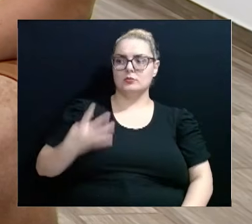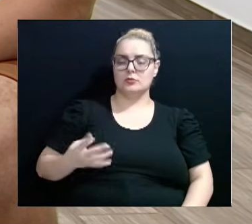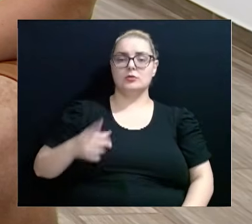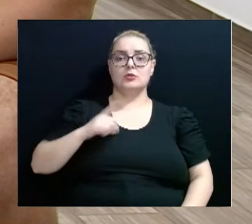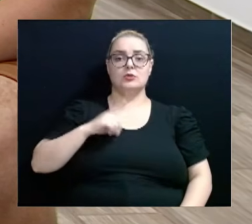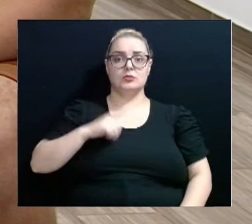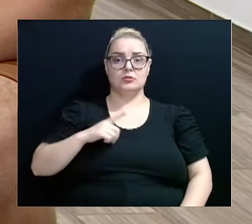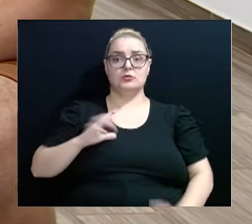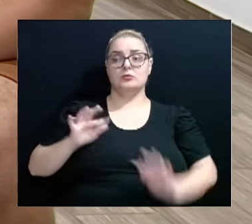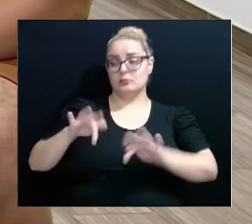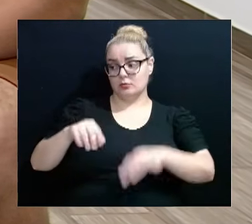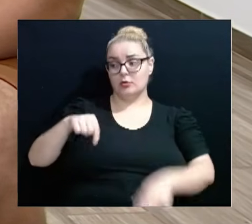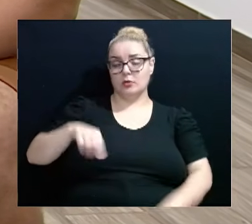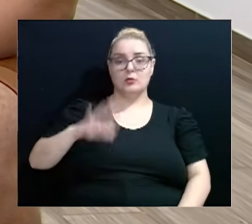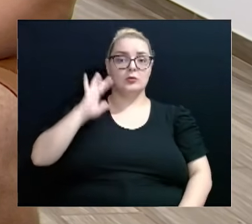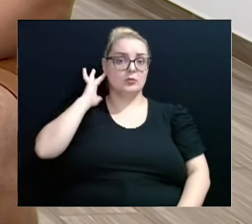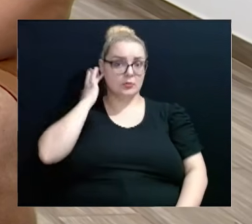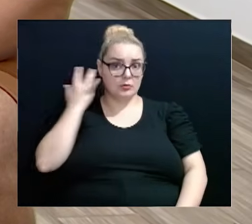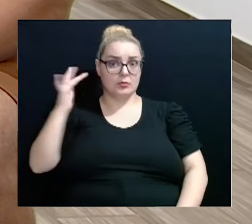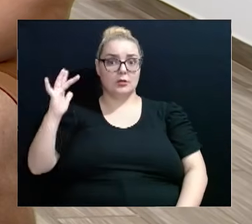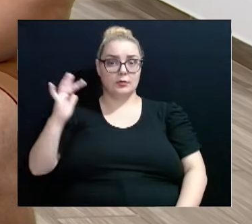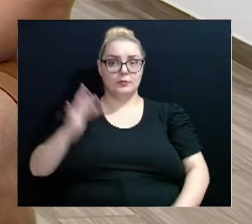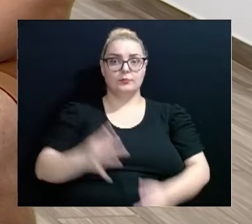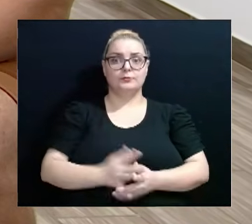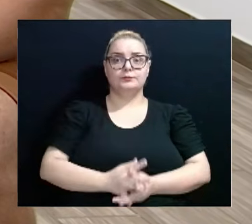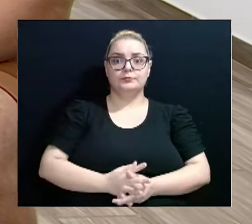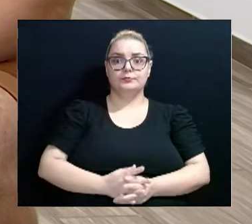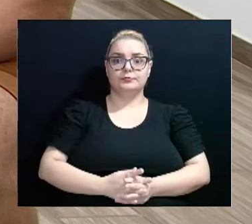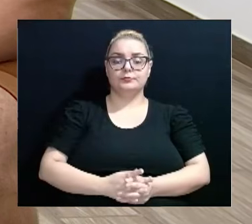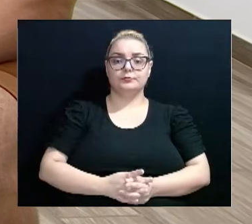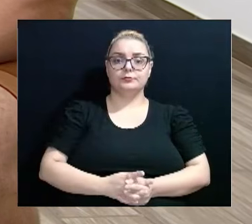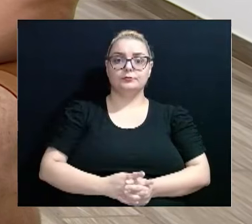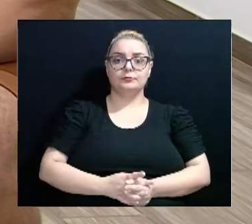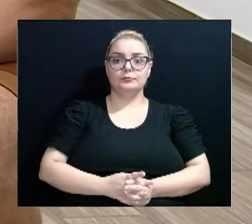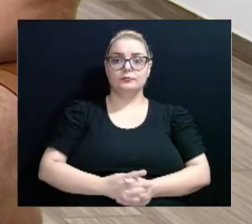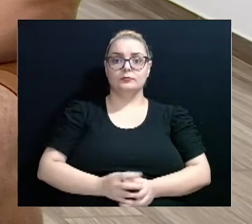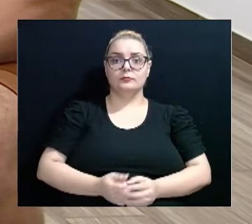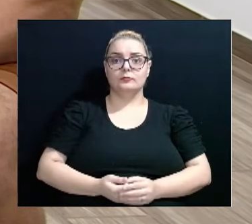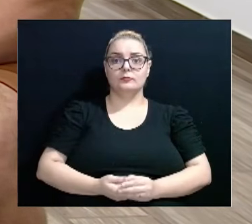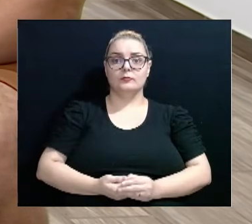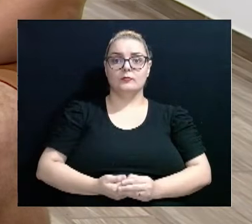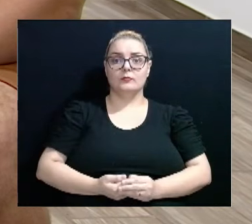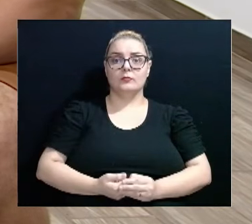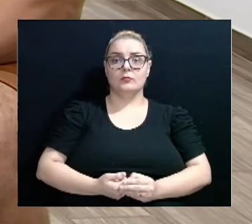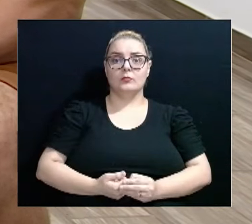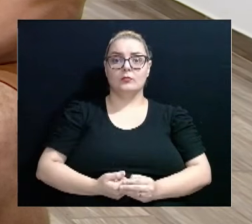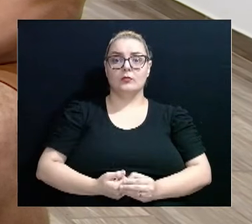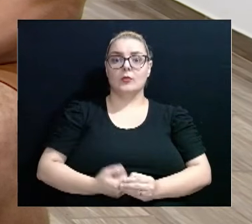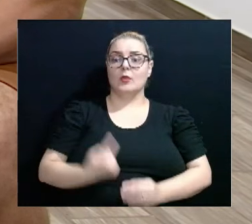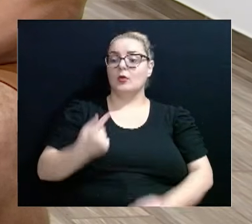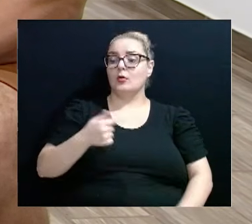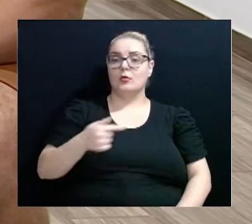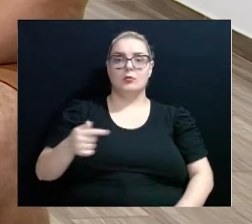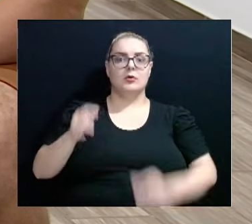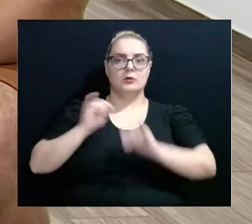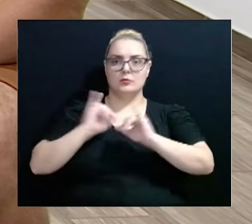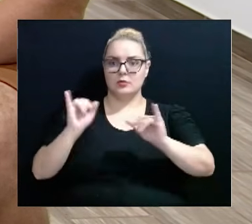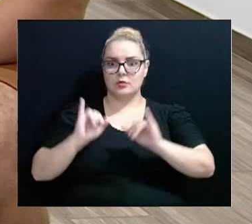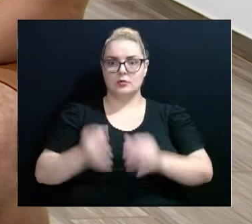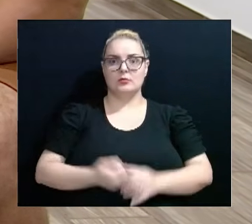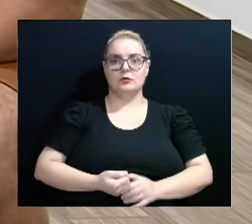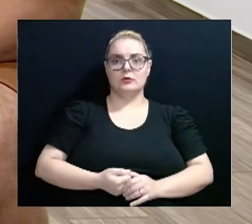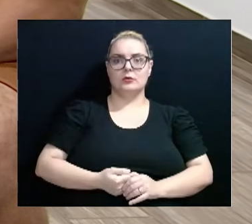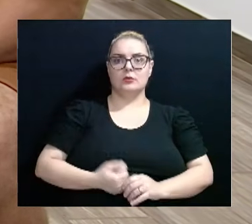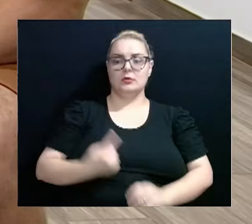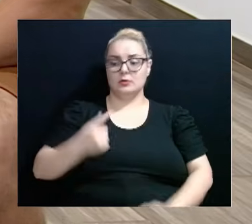que é a receptividade aqui na região pela equipe? Porque a gente comentava que o futebol americano ele tem ganhado cada vez mais espaço, né? E hoje vem com